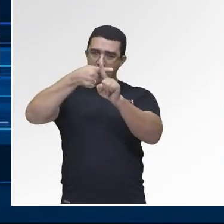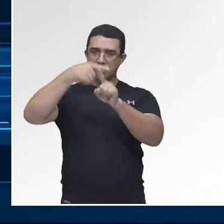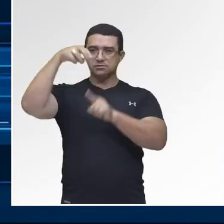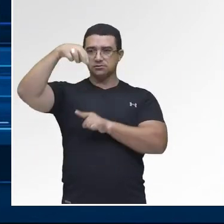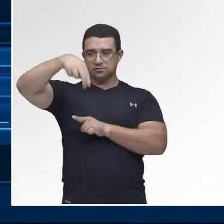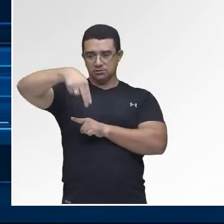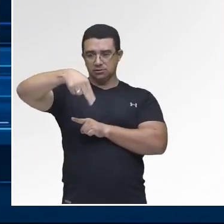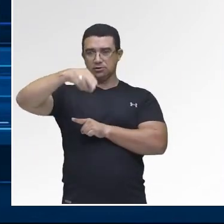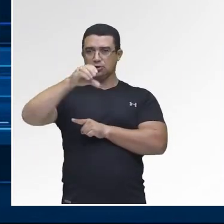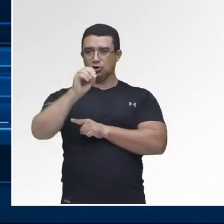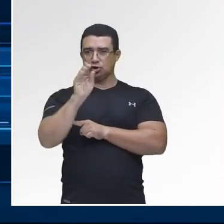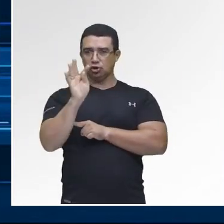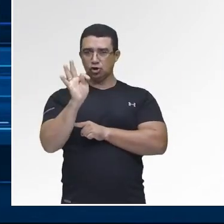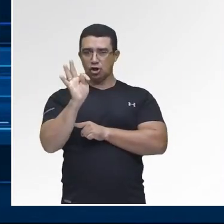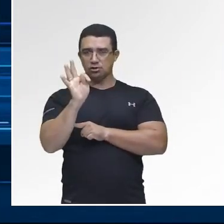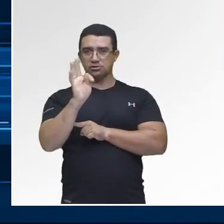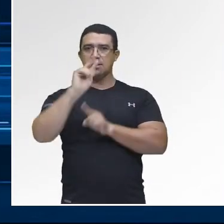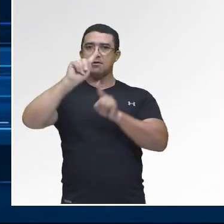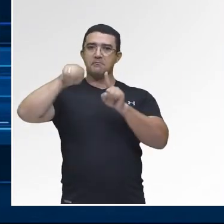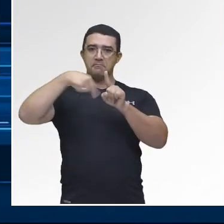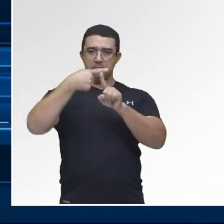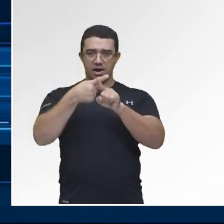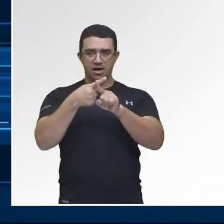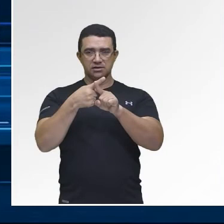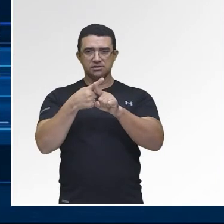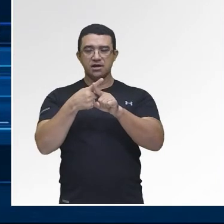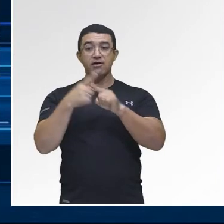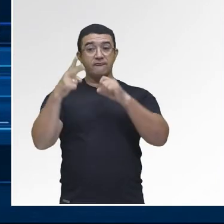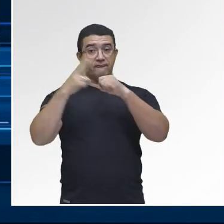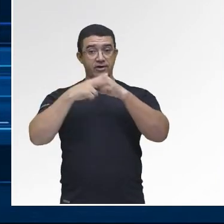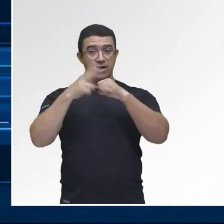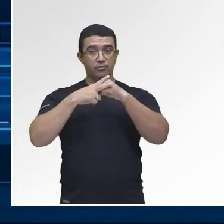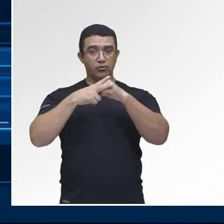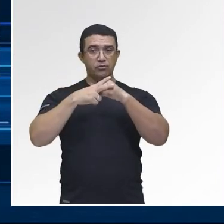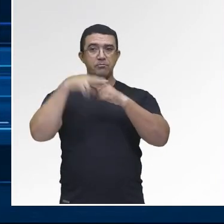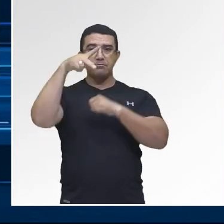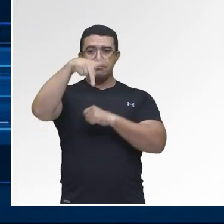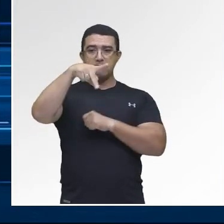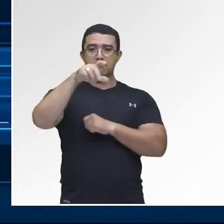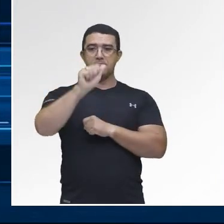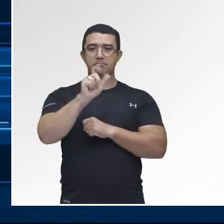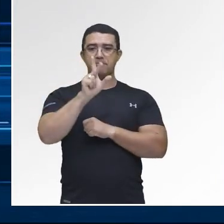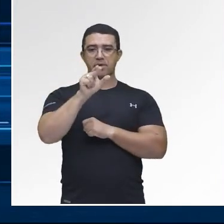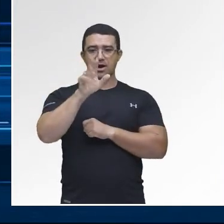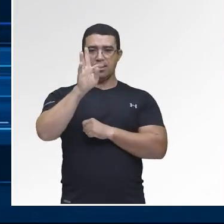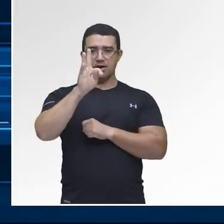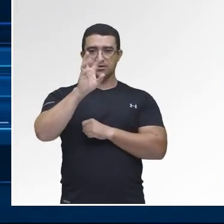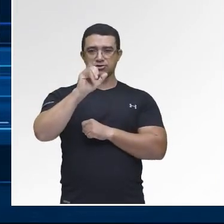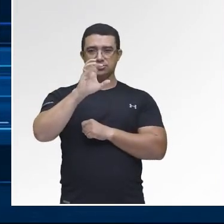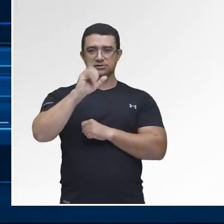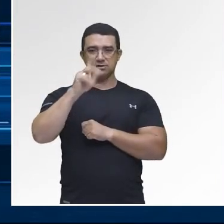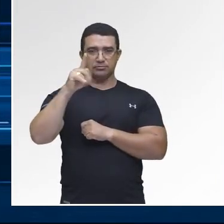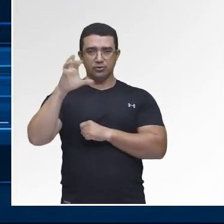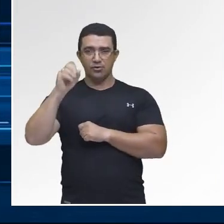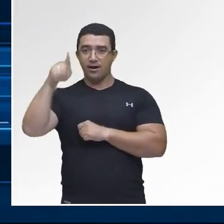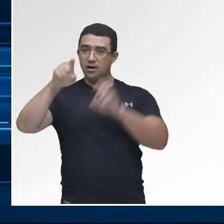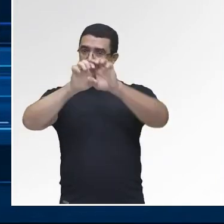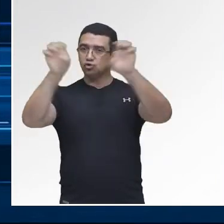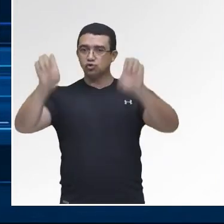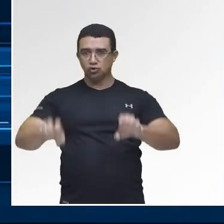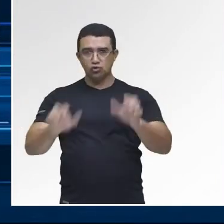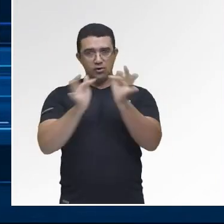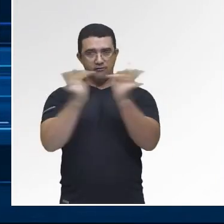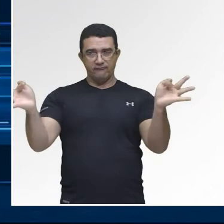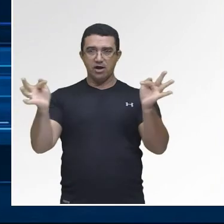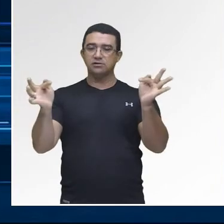e, claro, na sequência, o verbo no particípio, né? Então, a estrutura das formas negativas, o